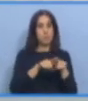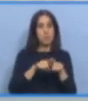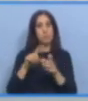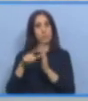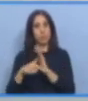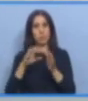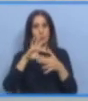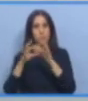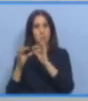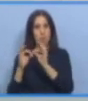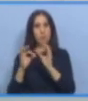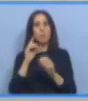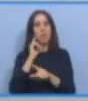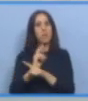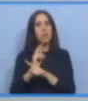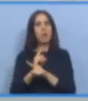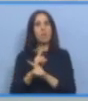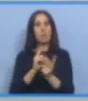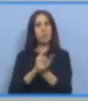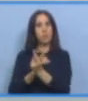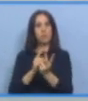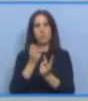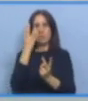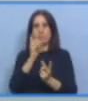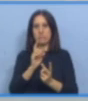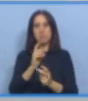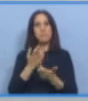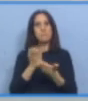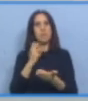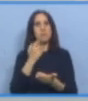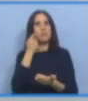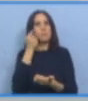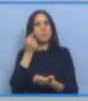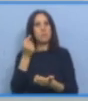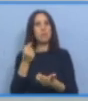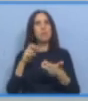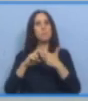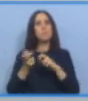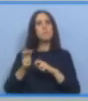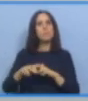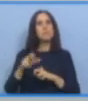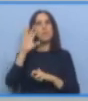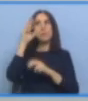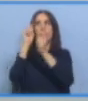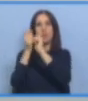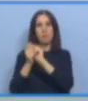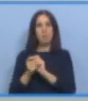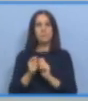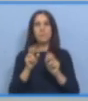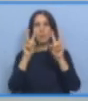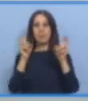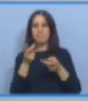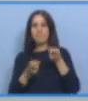projetos coerentes que não esqueçam essas duas dimensões, dando especial relevo à problemática das alterações climáticas. Um tema para